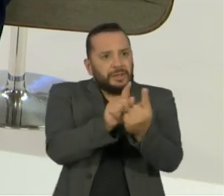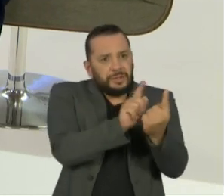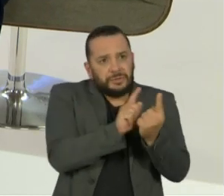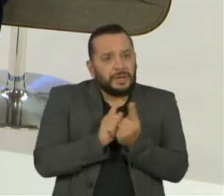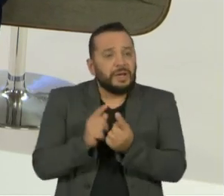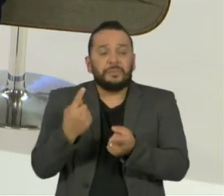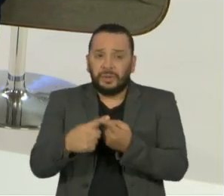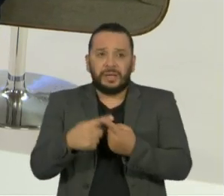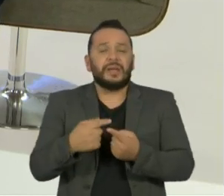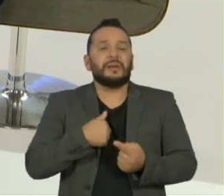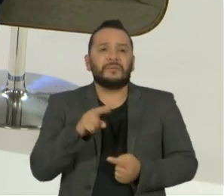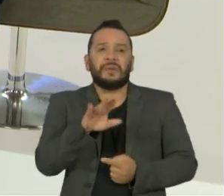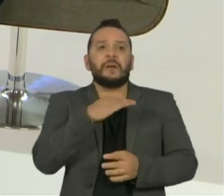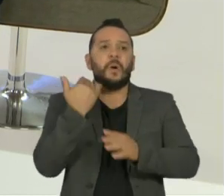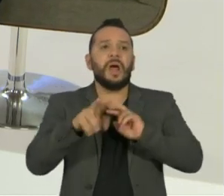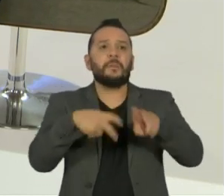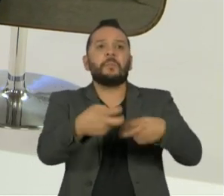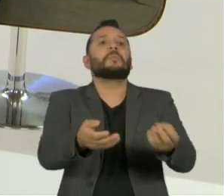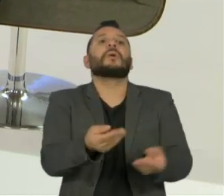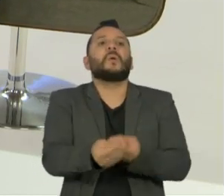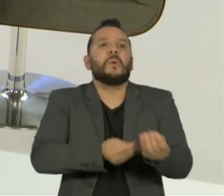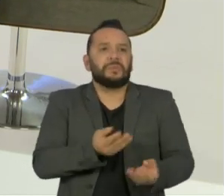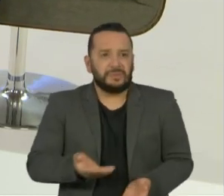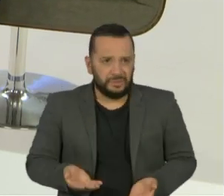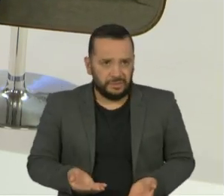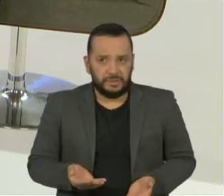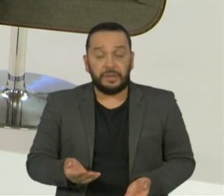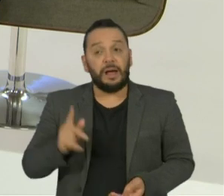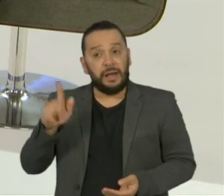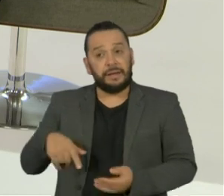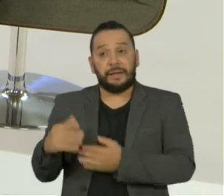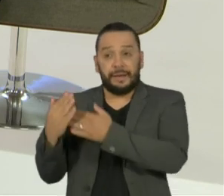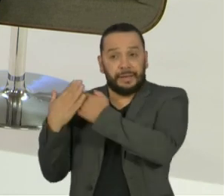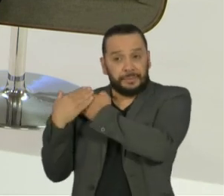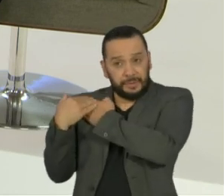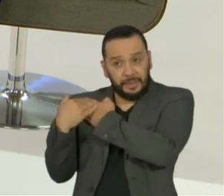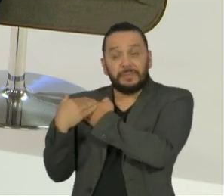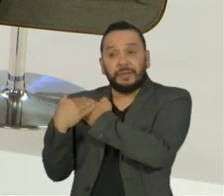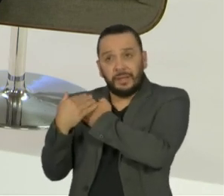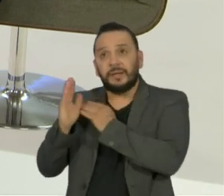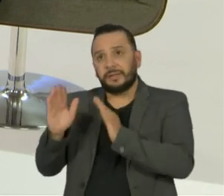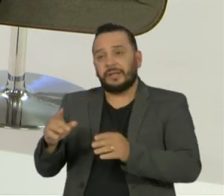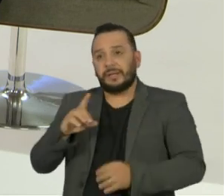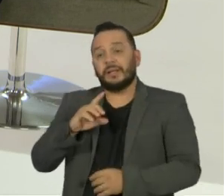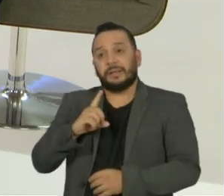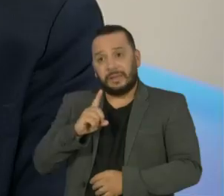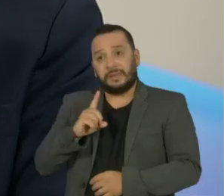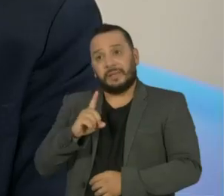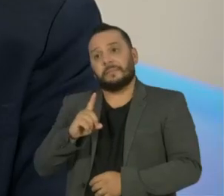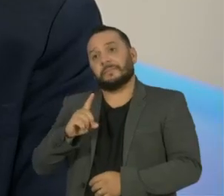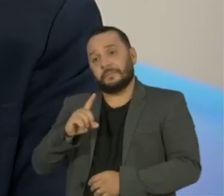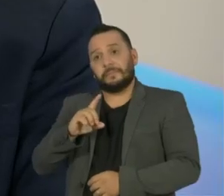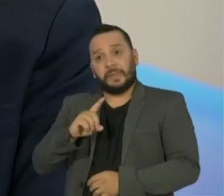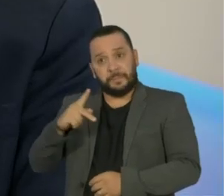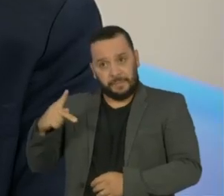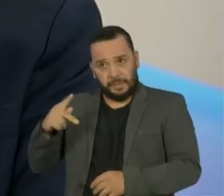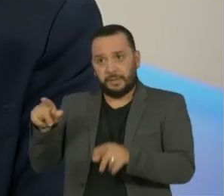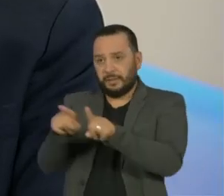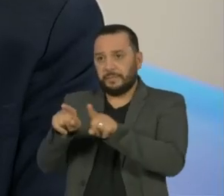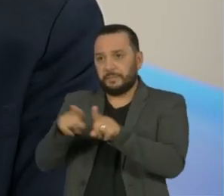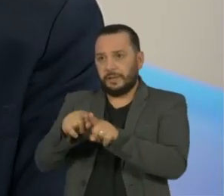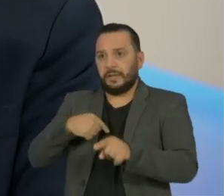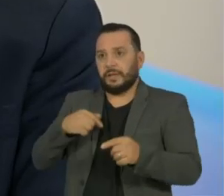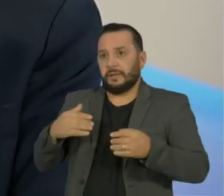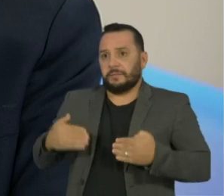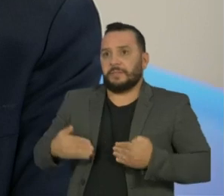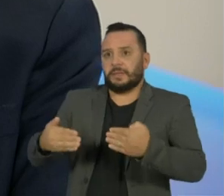porque senão vai haver uma carnificina aí competência é muito mais do depende do ministério da justiça é o departamento de